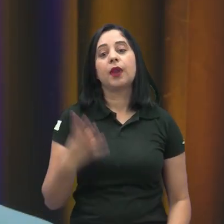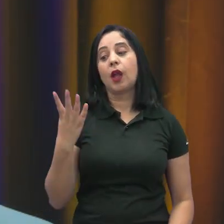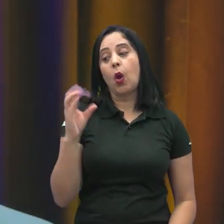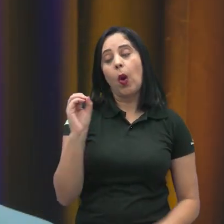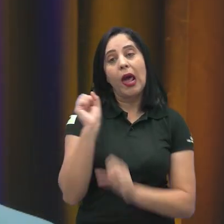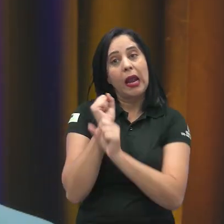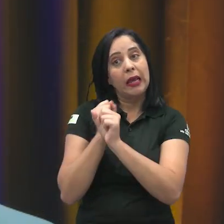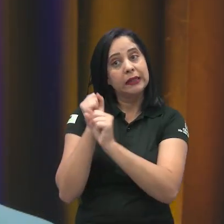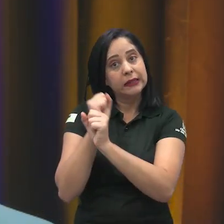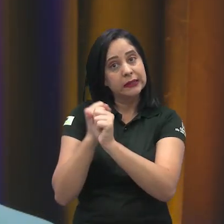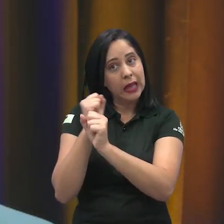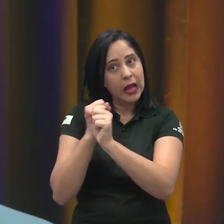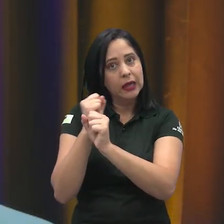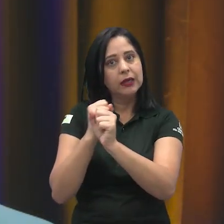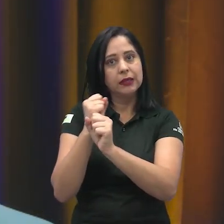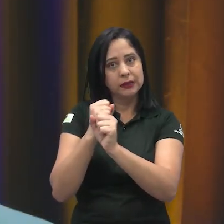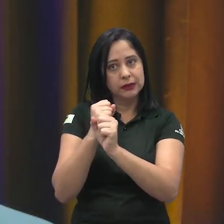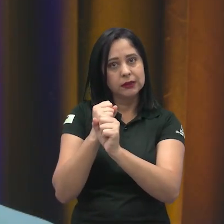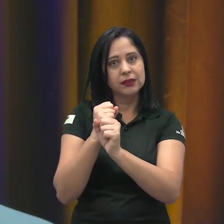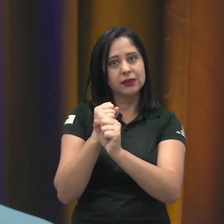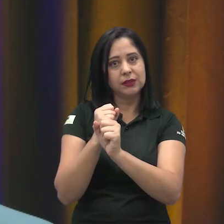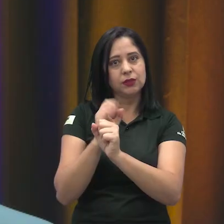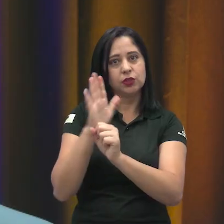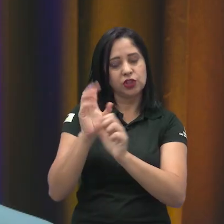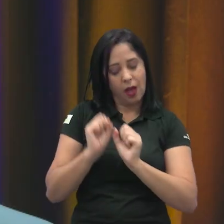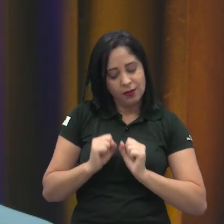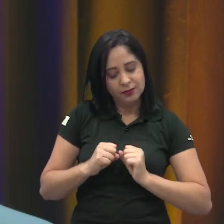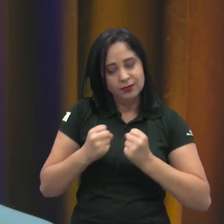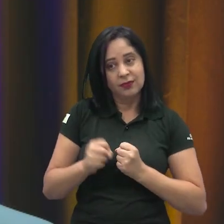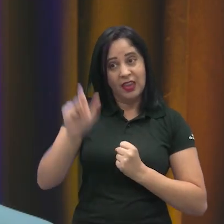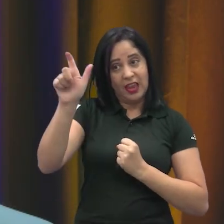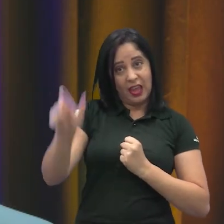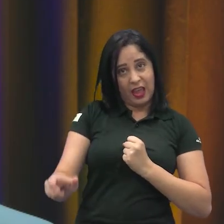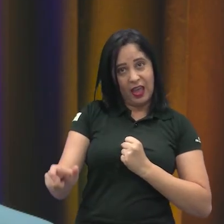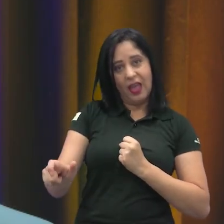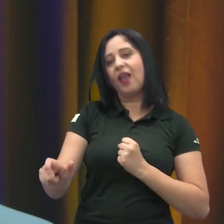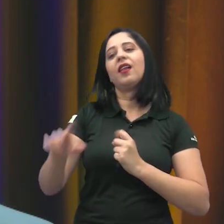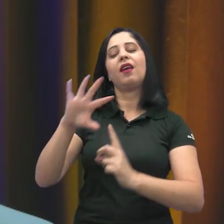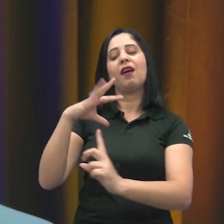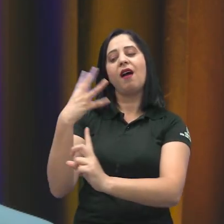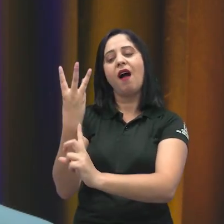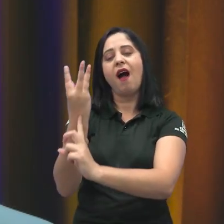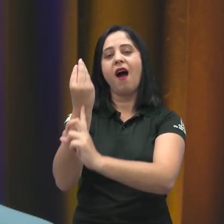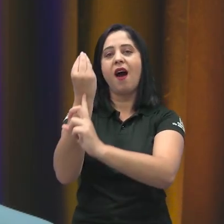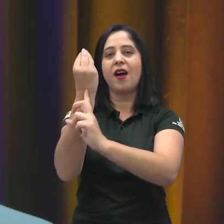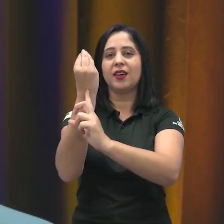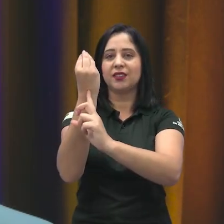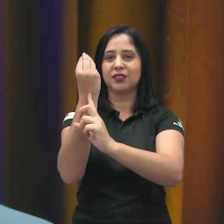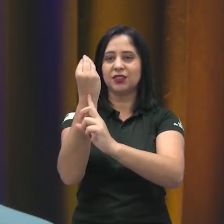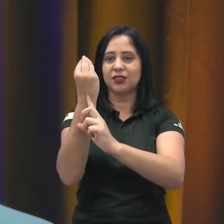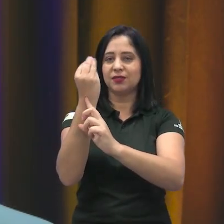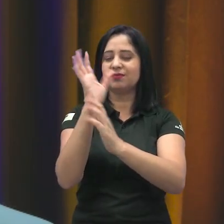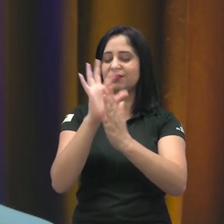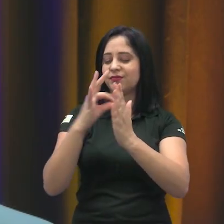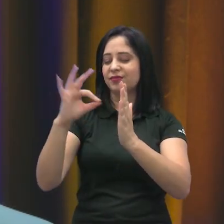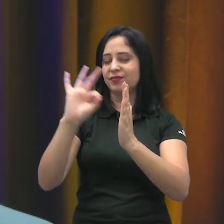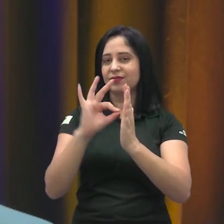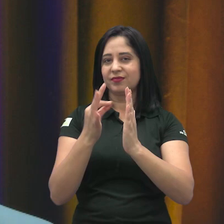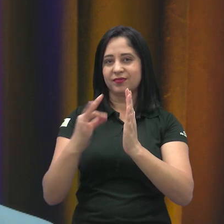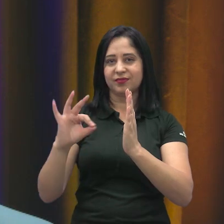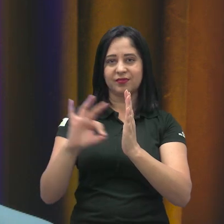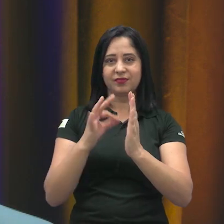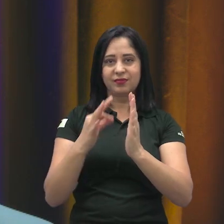Com mais de 40 anos de dedicação, nossa artista transita entre abstração geométrica e arte